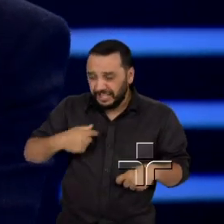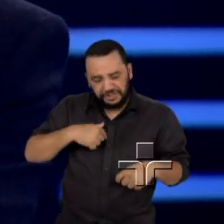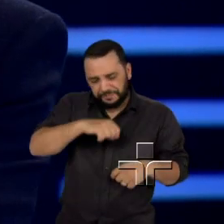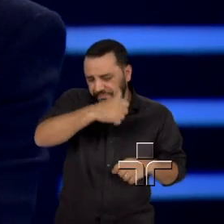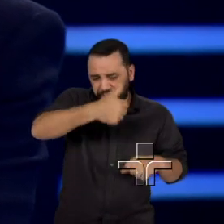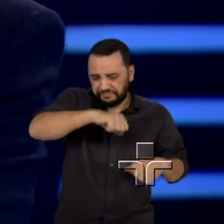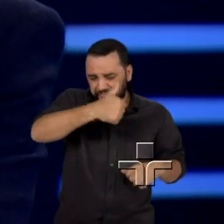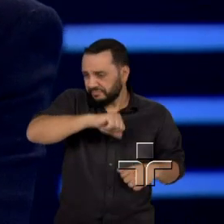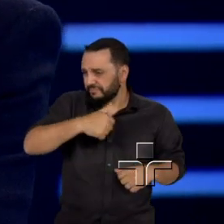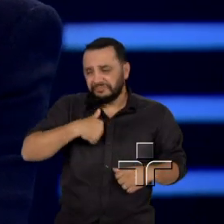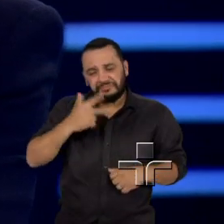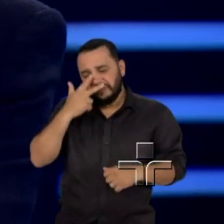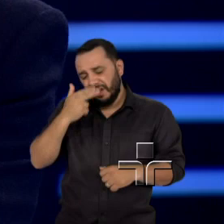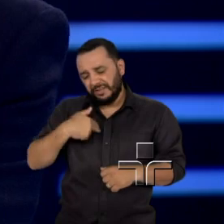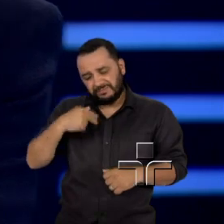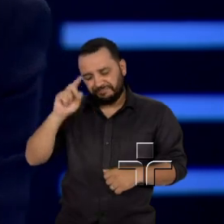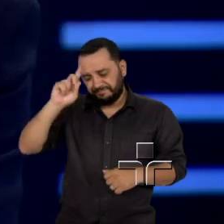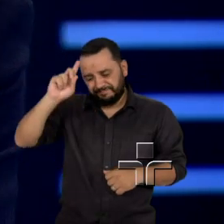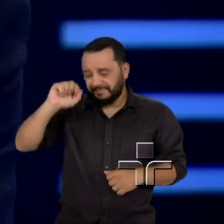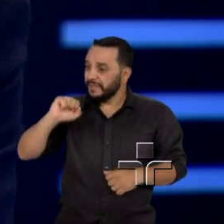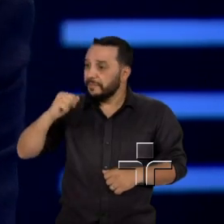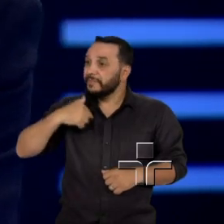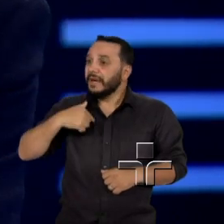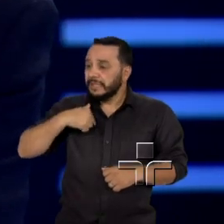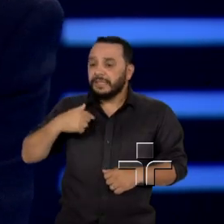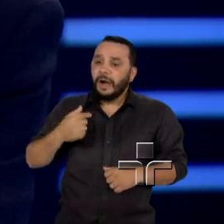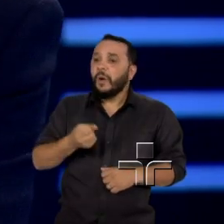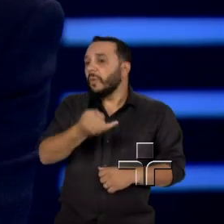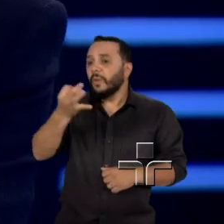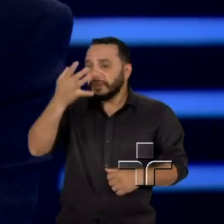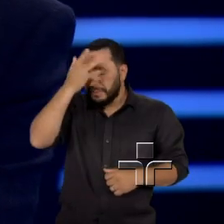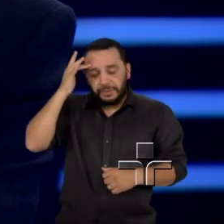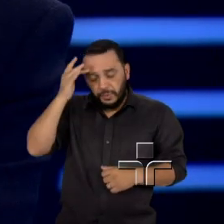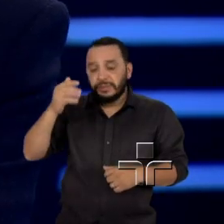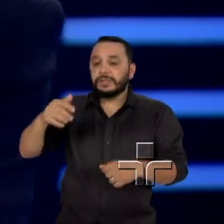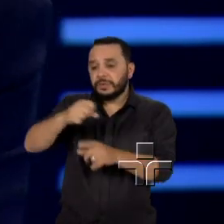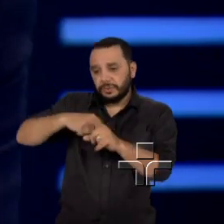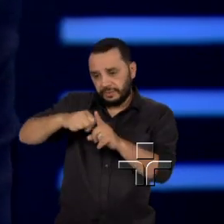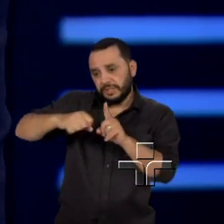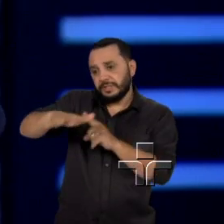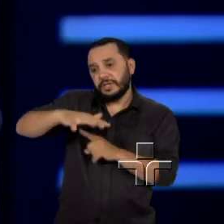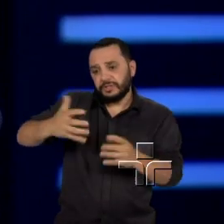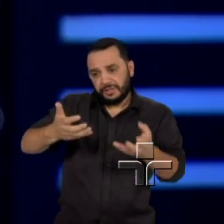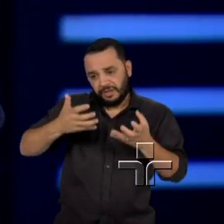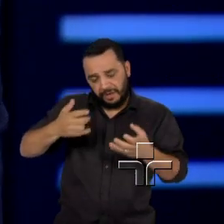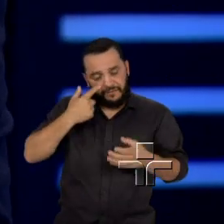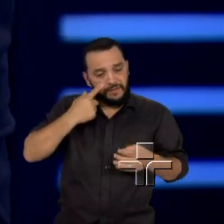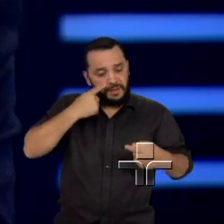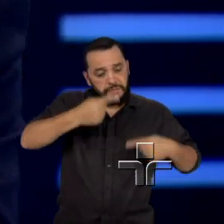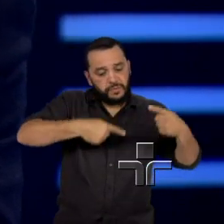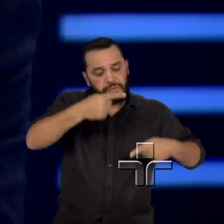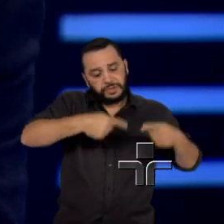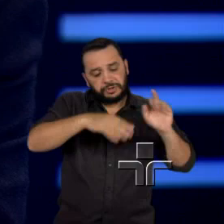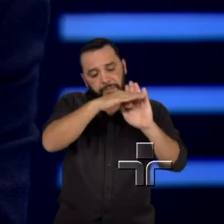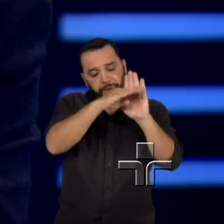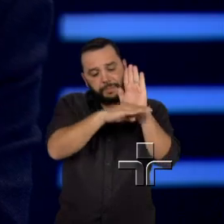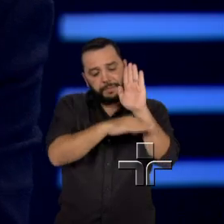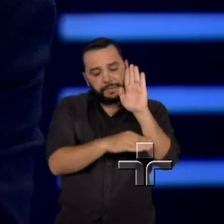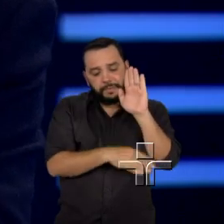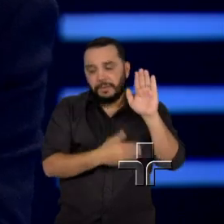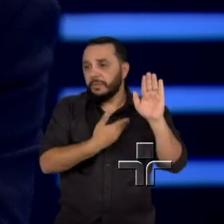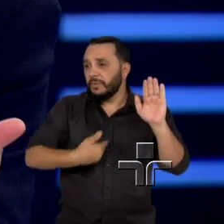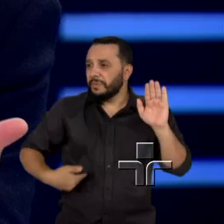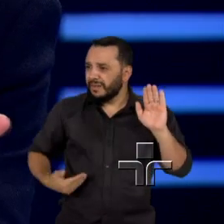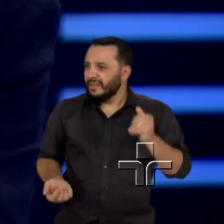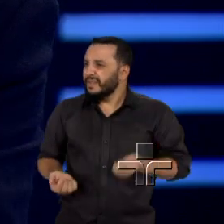eu acho que é legítimo uma parte da sociedade demandar uma reavaliação de uma política pública. Eu não negaria, como